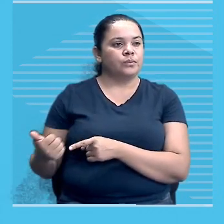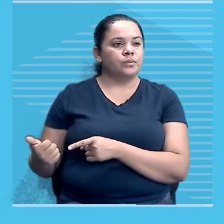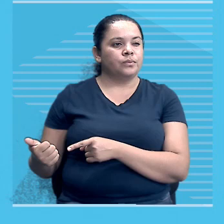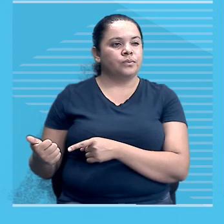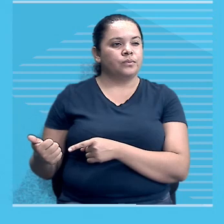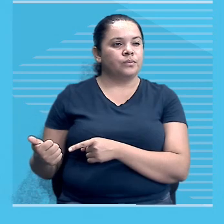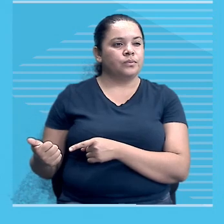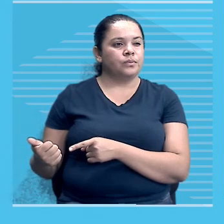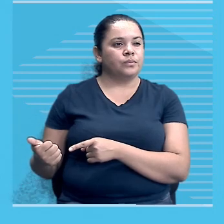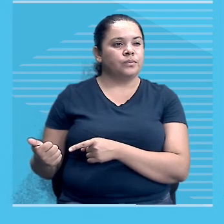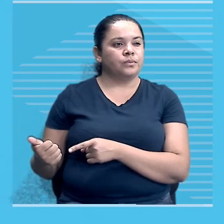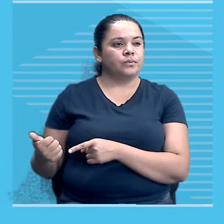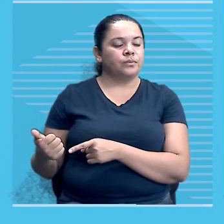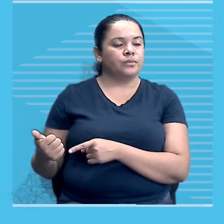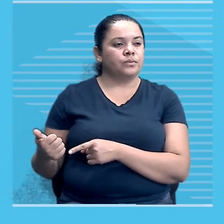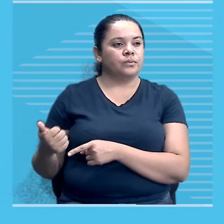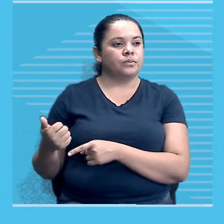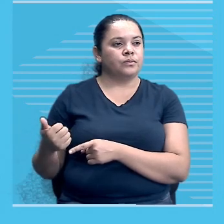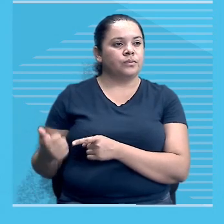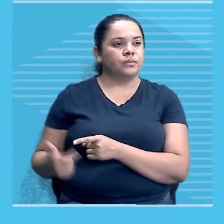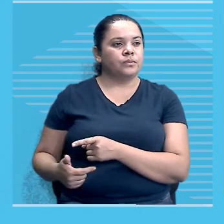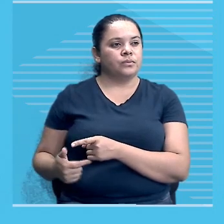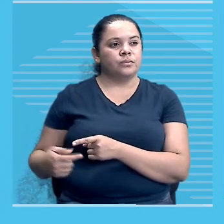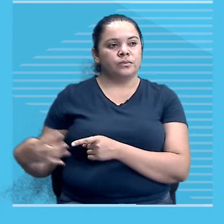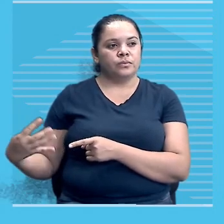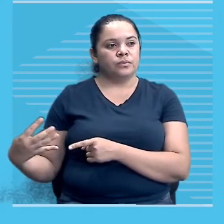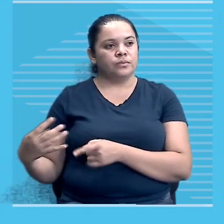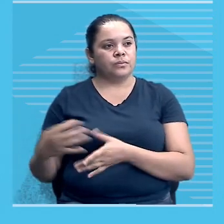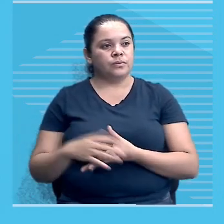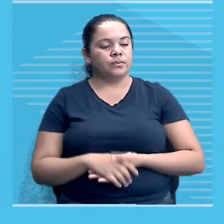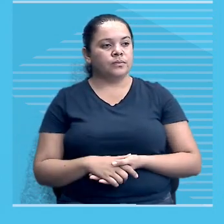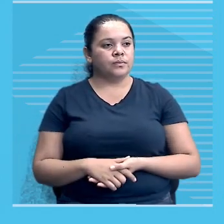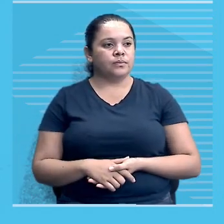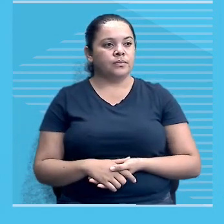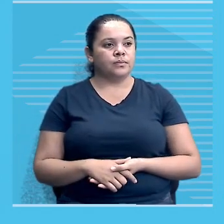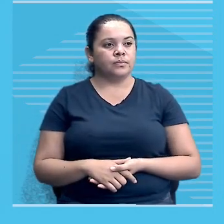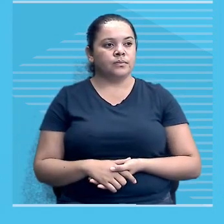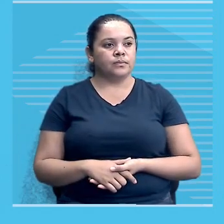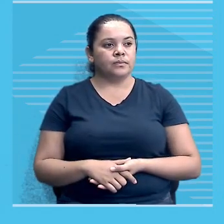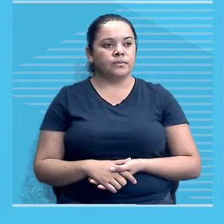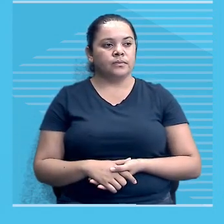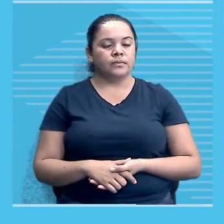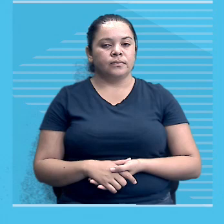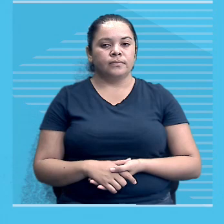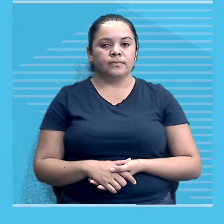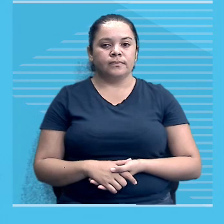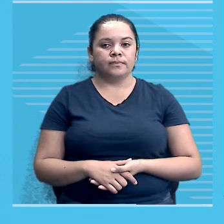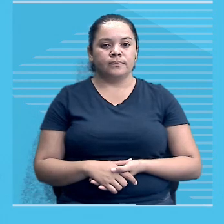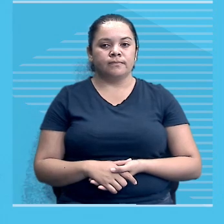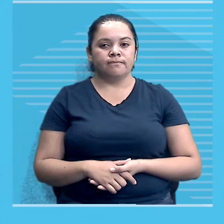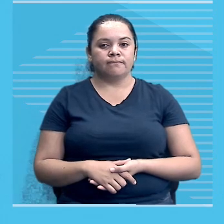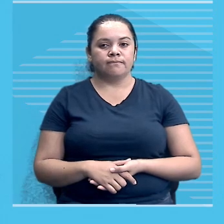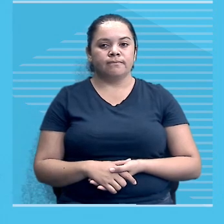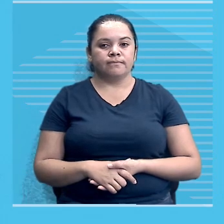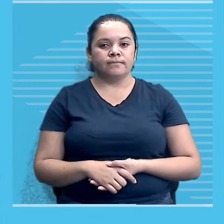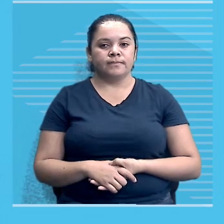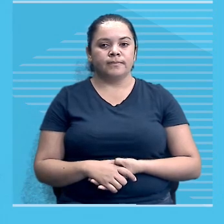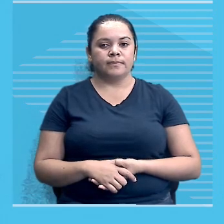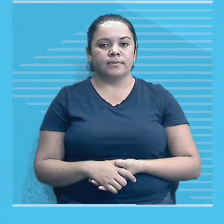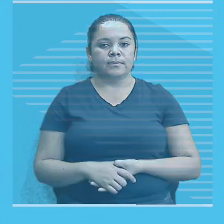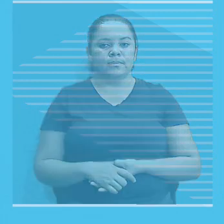e é 2 elevado a 4 a 1 sobre 16 Olha aí